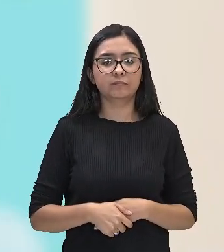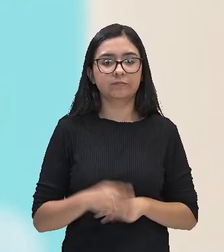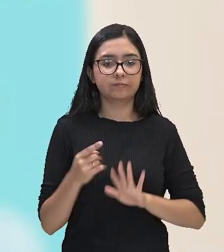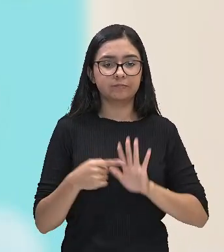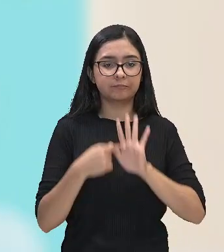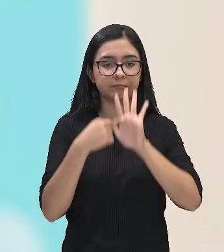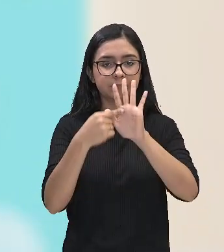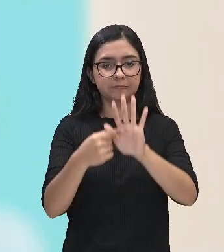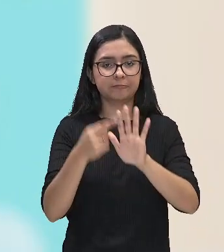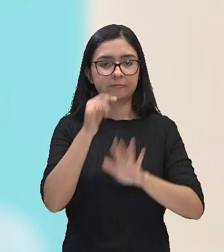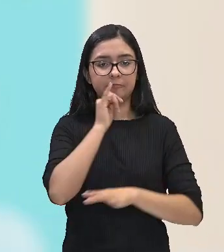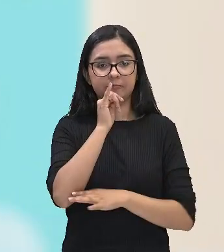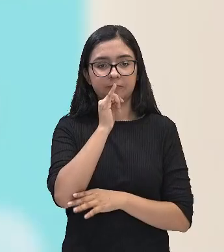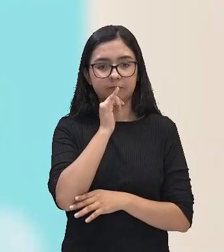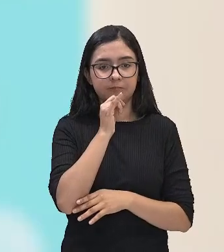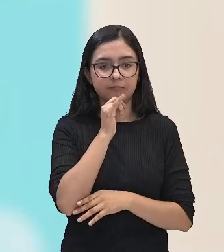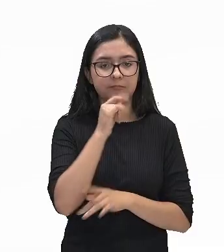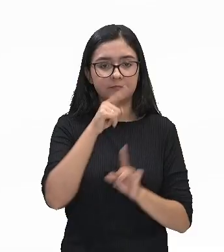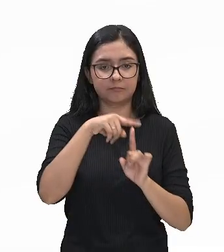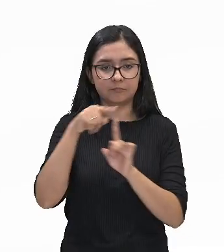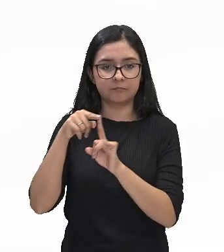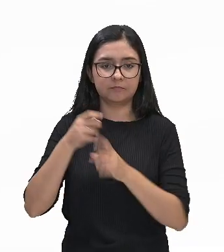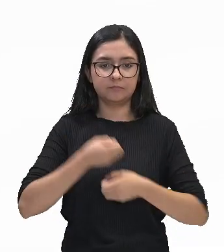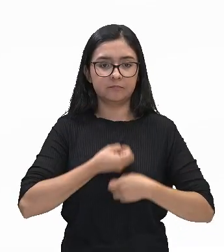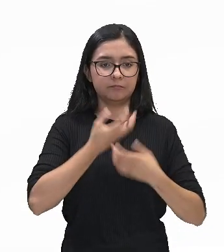exemplo aí da função poética.